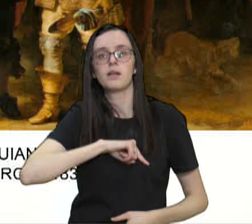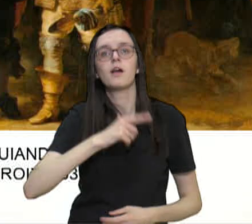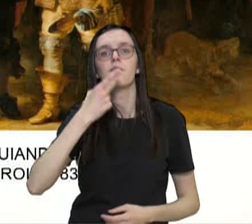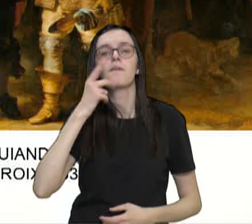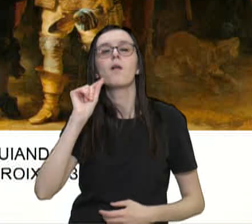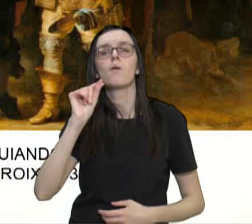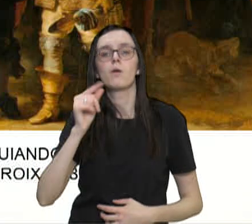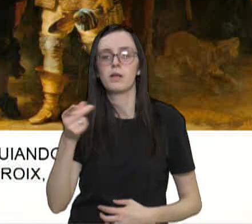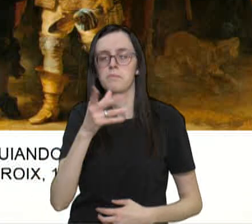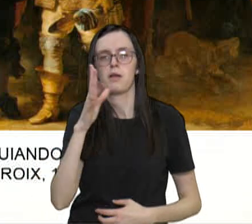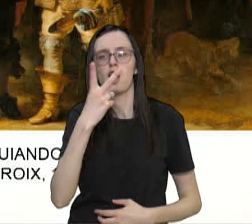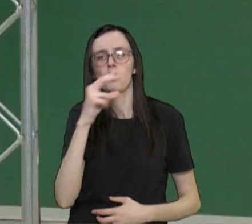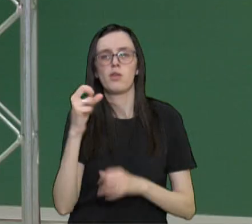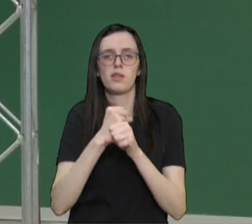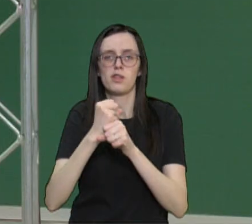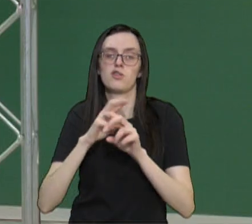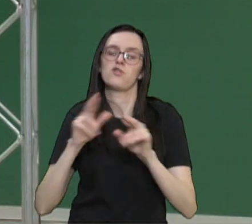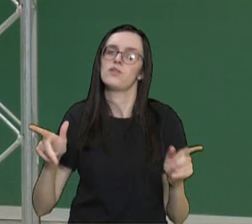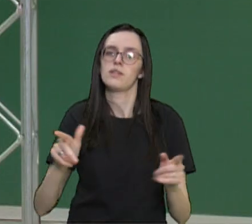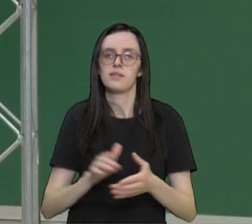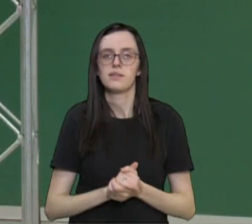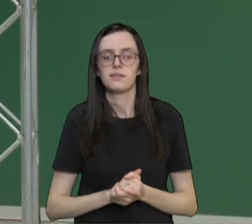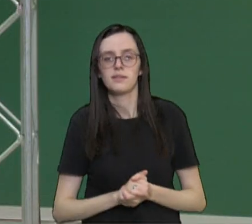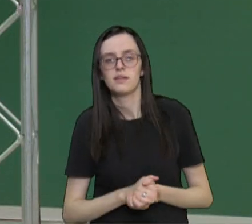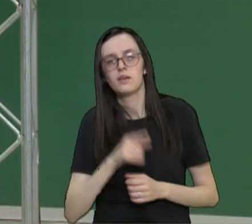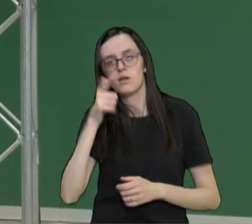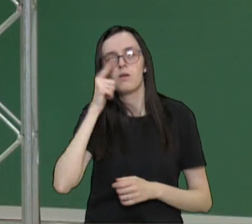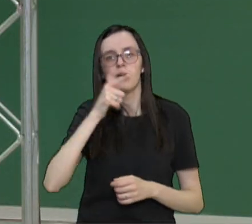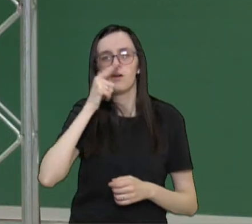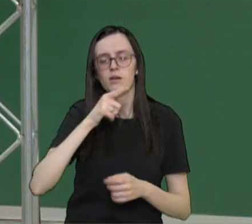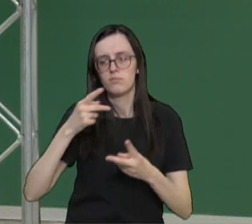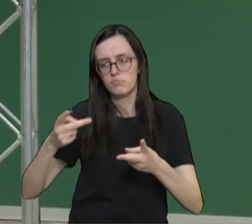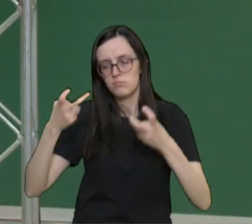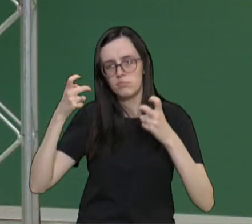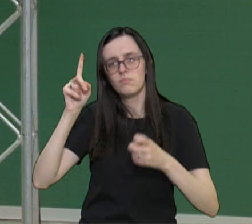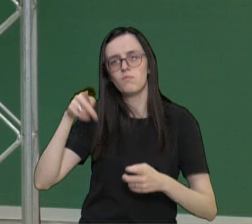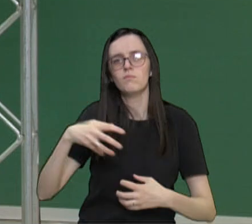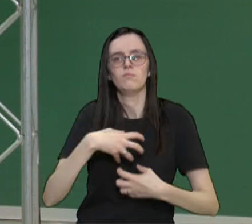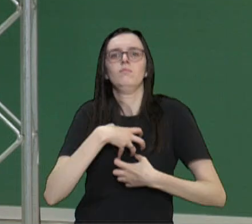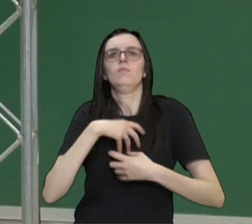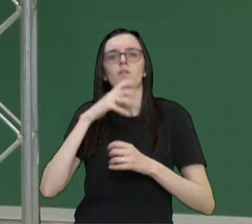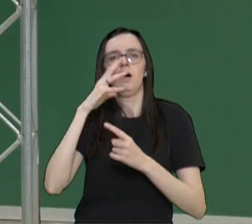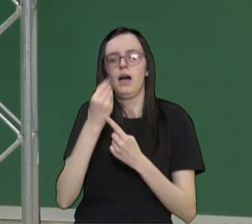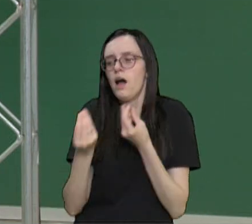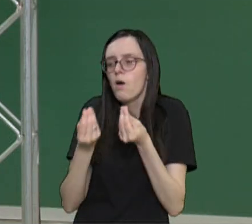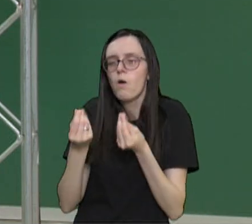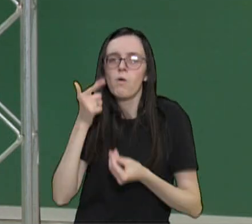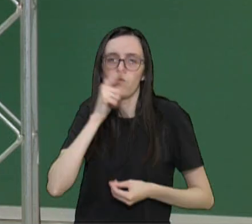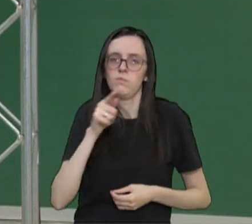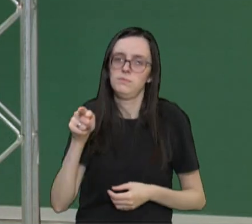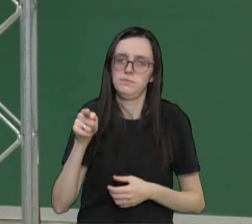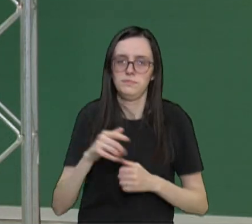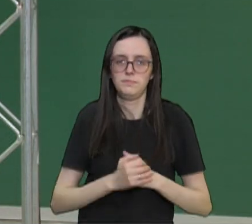de quase 200 anos. Então você vê a inspiração da arte, onde chega, né?